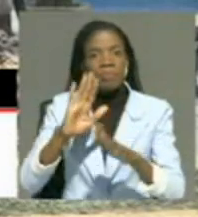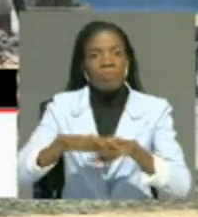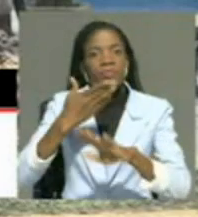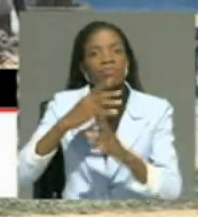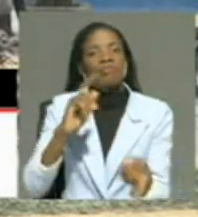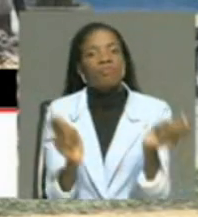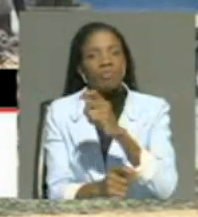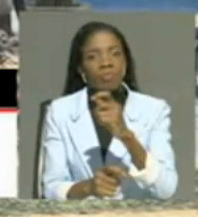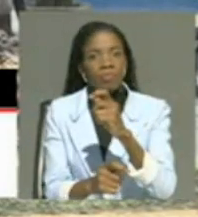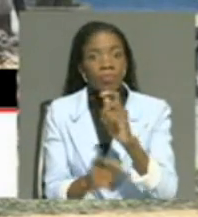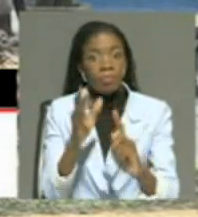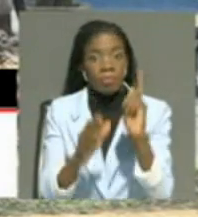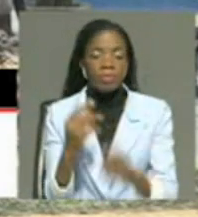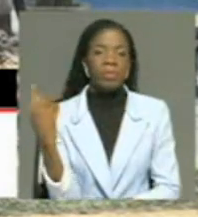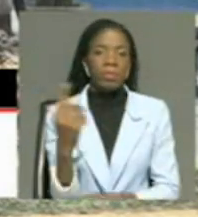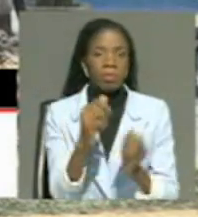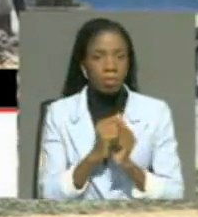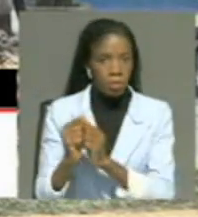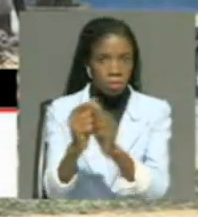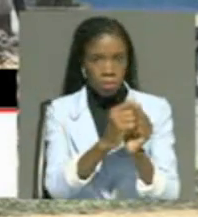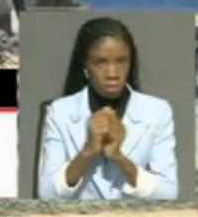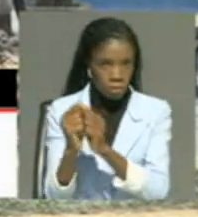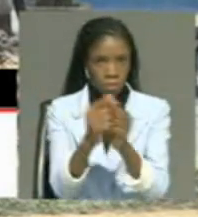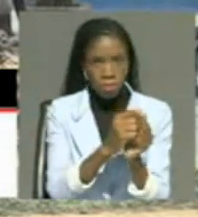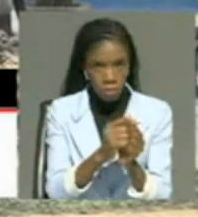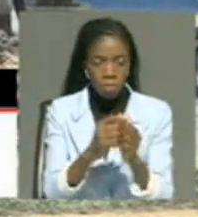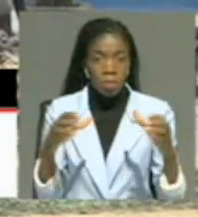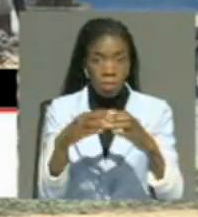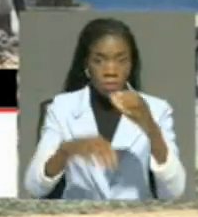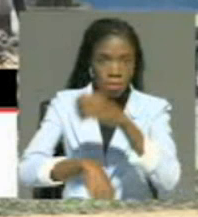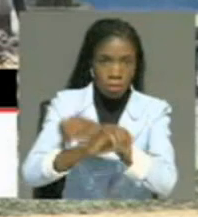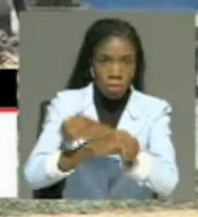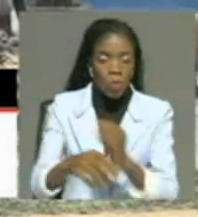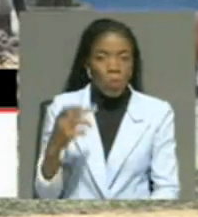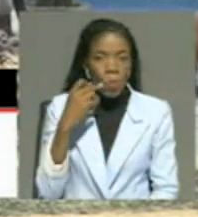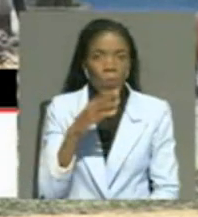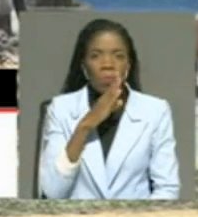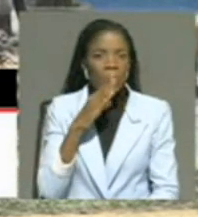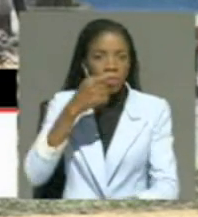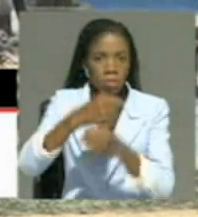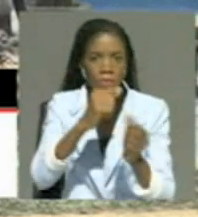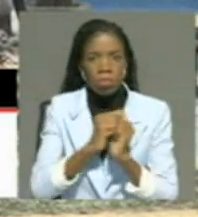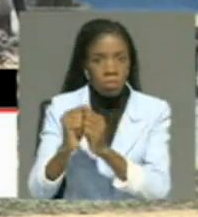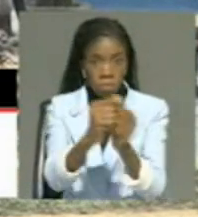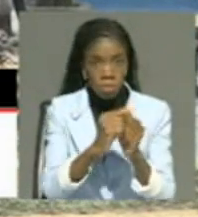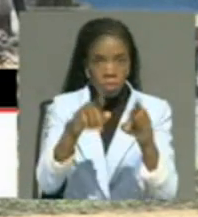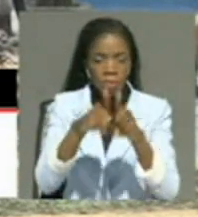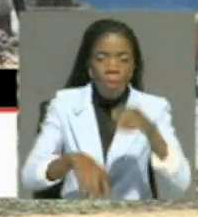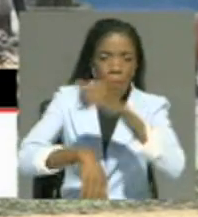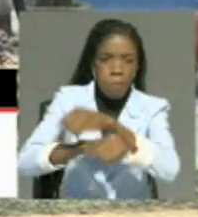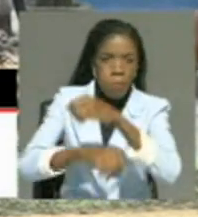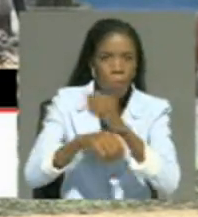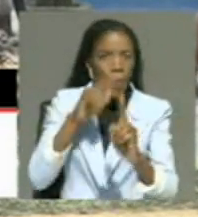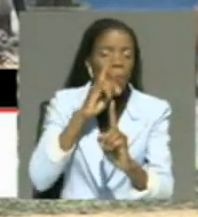para o Petro, mas sempre que estávamos na seleção, obviamente tive esse grato prazer de trabalhar de perto com a